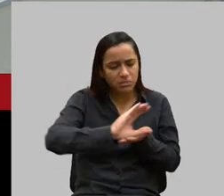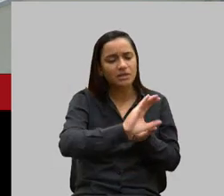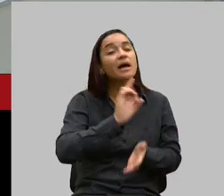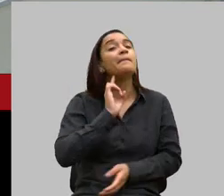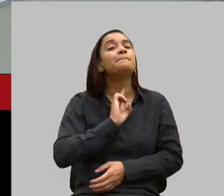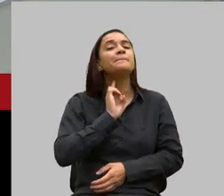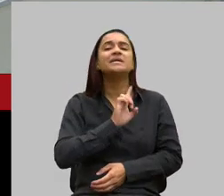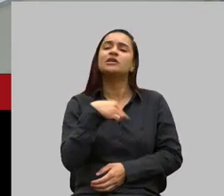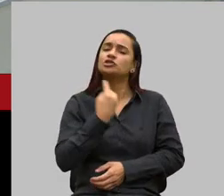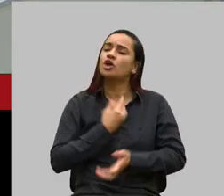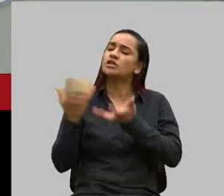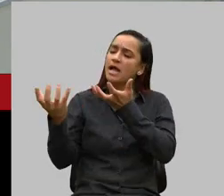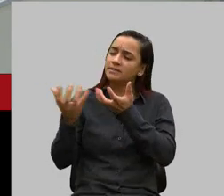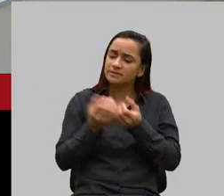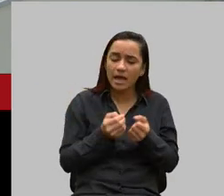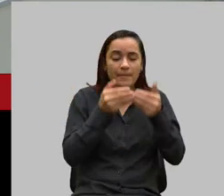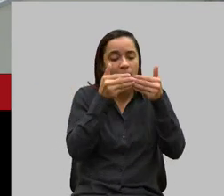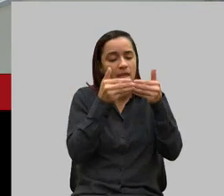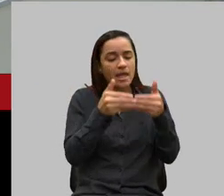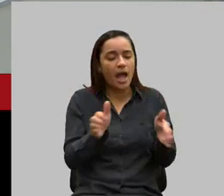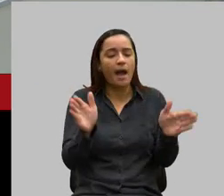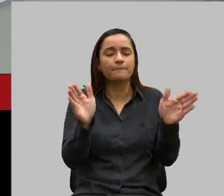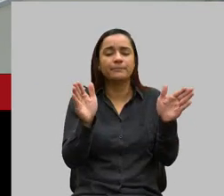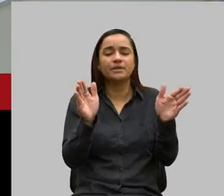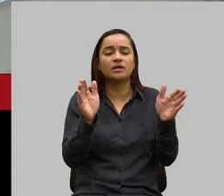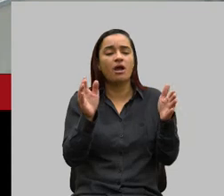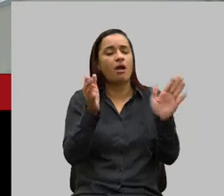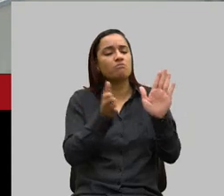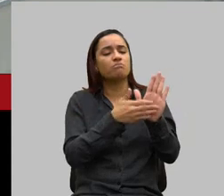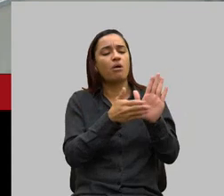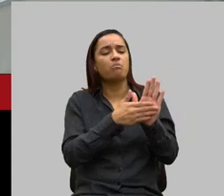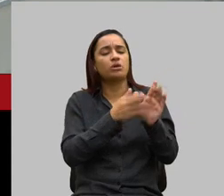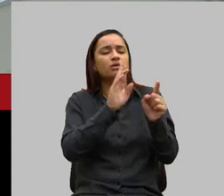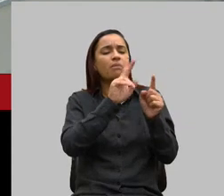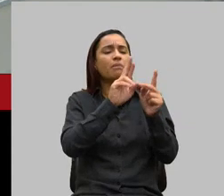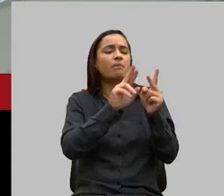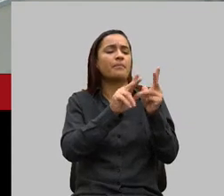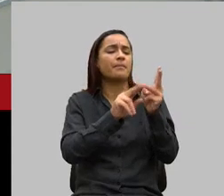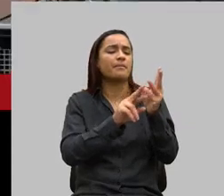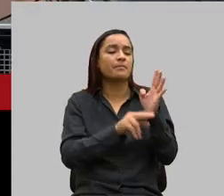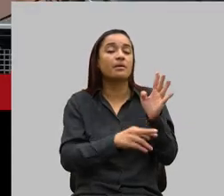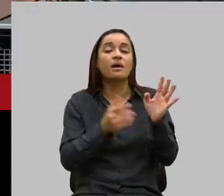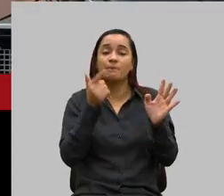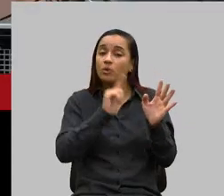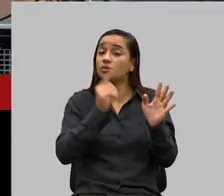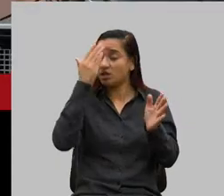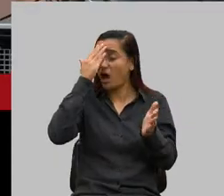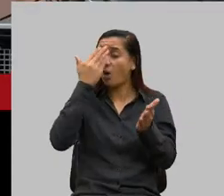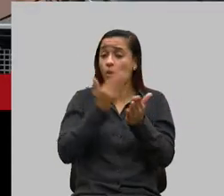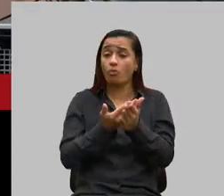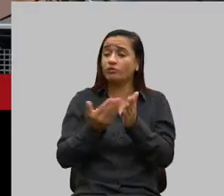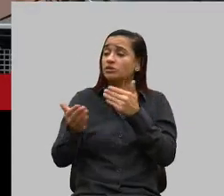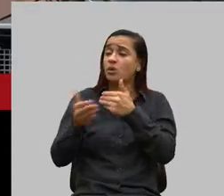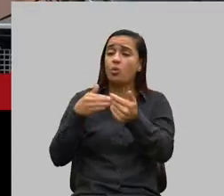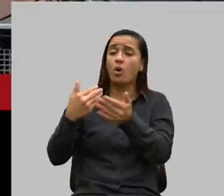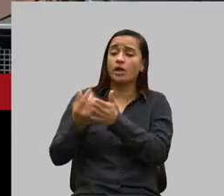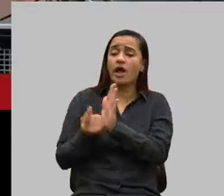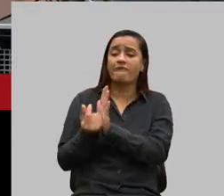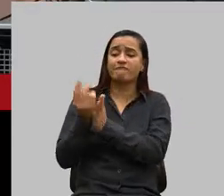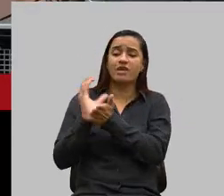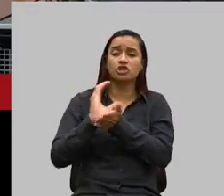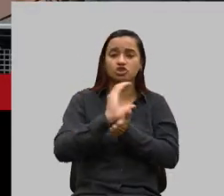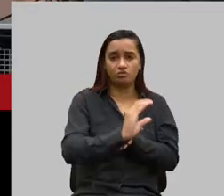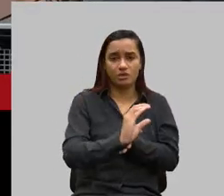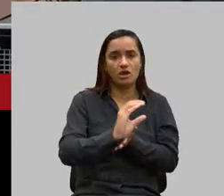ferramenta oferece todas as condições para merecer a confiança de qualquer investimento dentro da